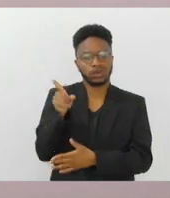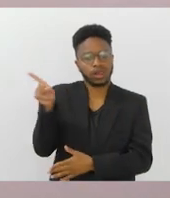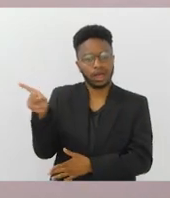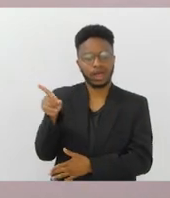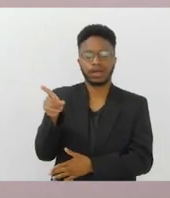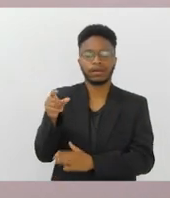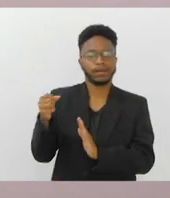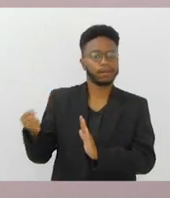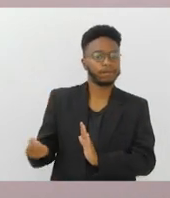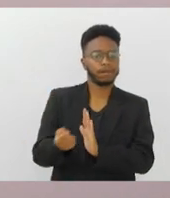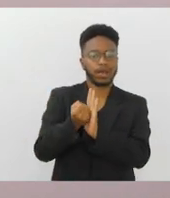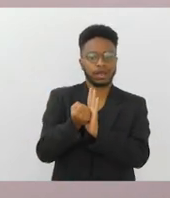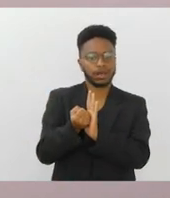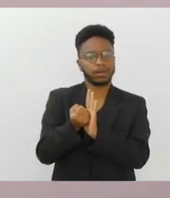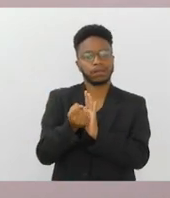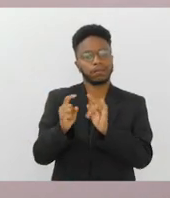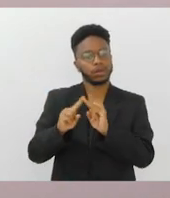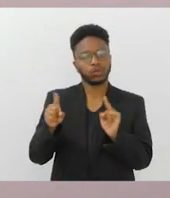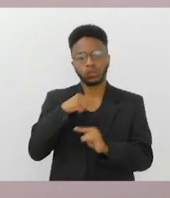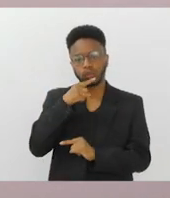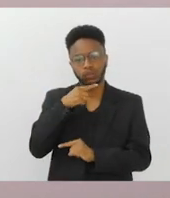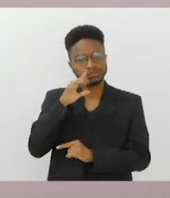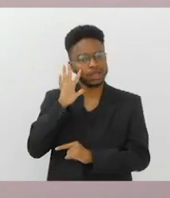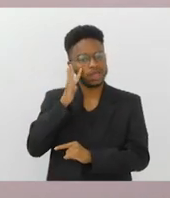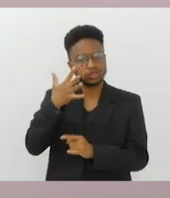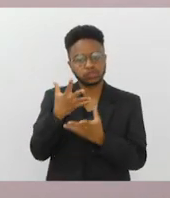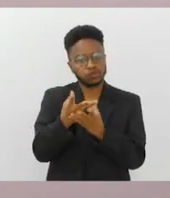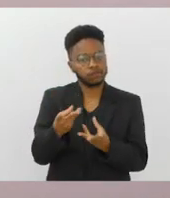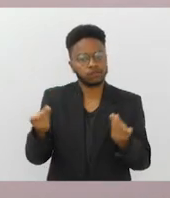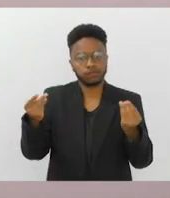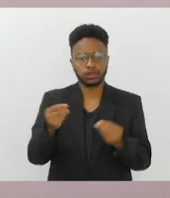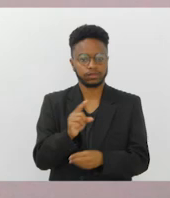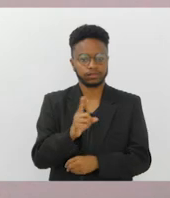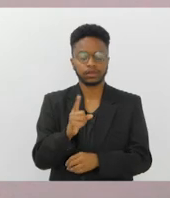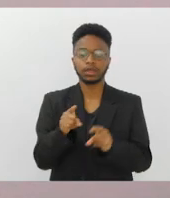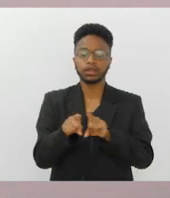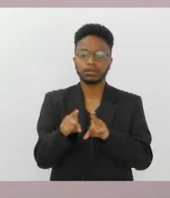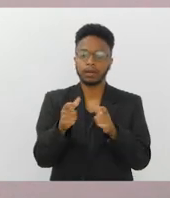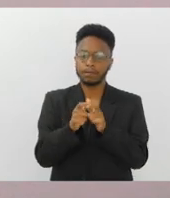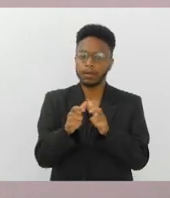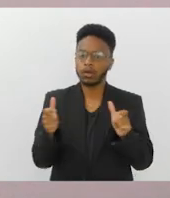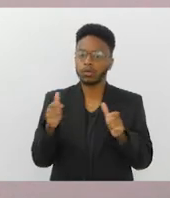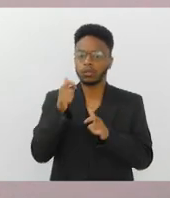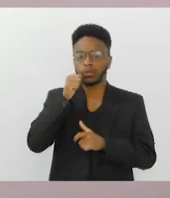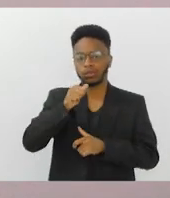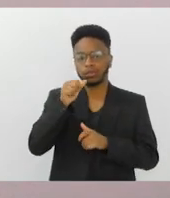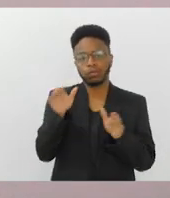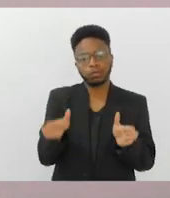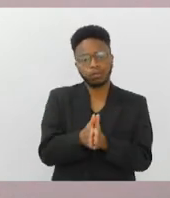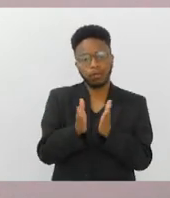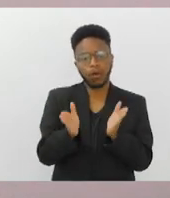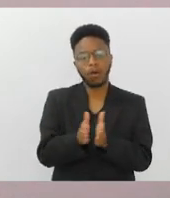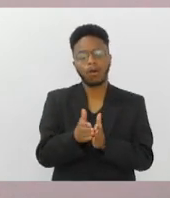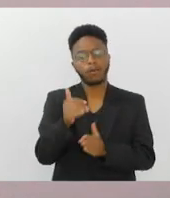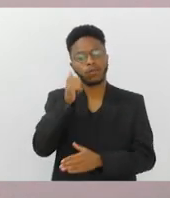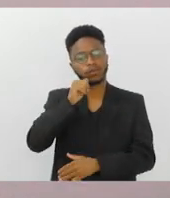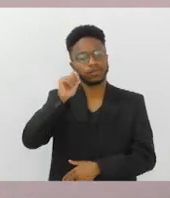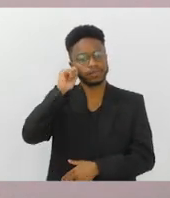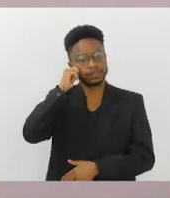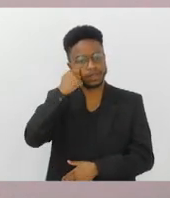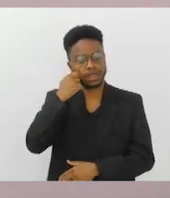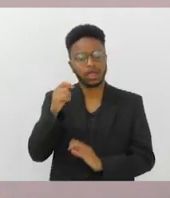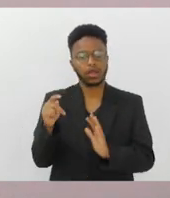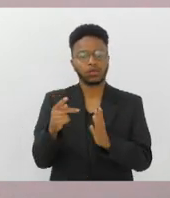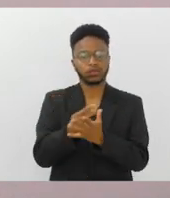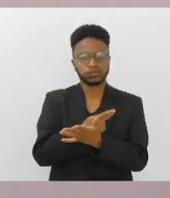né? E a gente viu ali também uma maioria de mulheres pobres, mulheres negras, numa situação